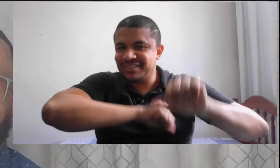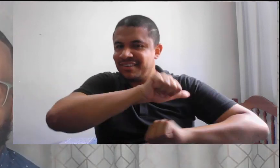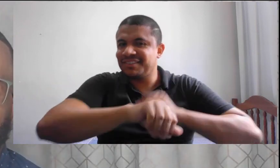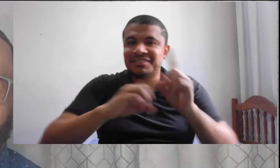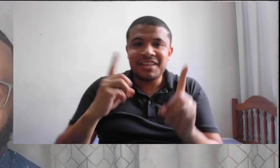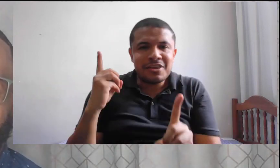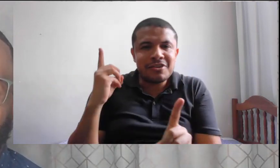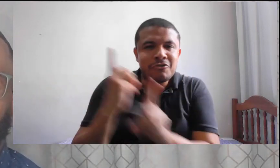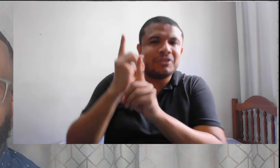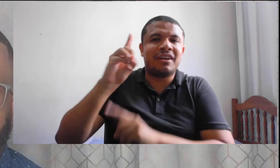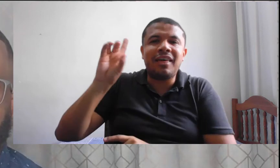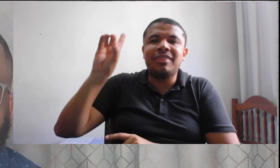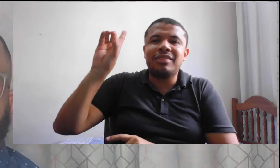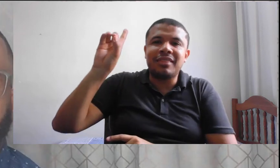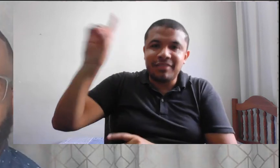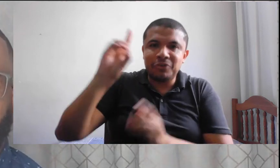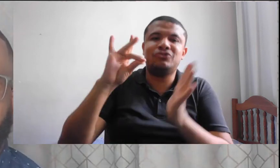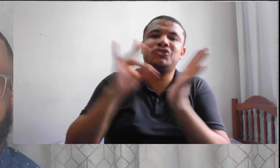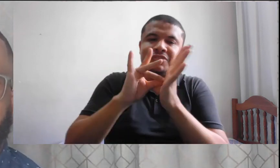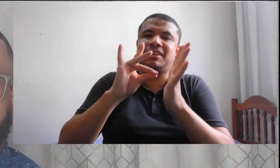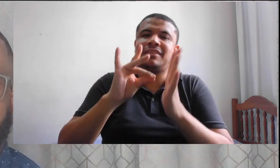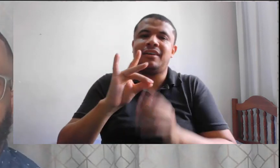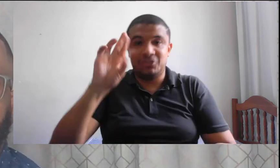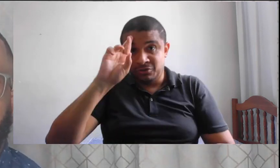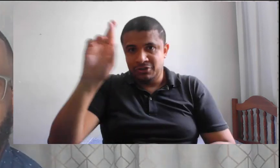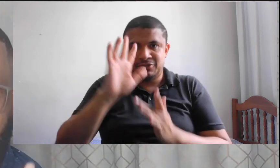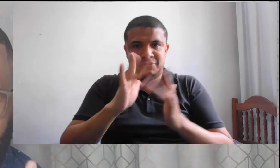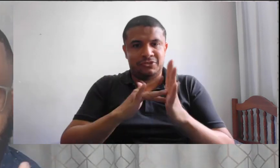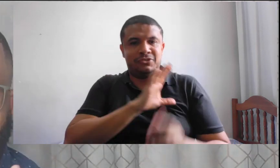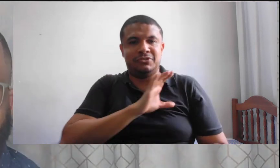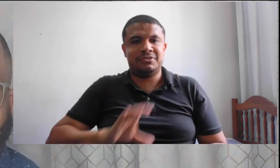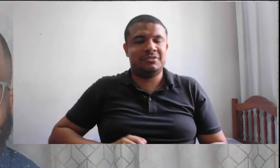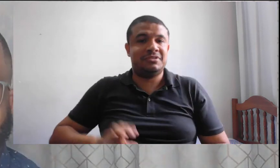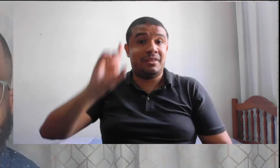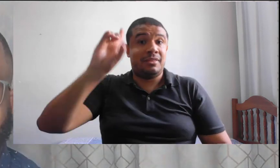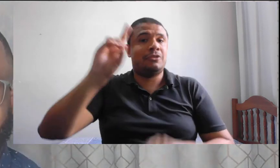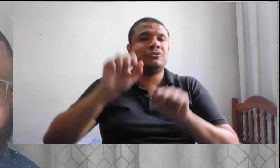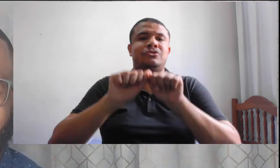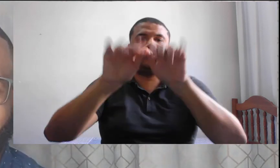por esse encontro real com o nosso Senhor Jesus Cristo. Deus te abençoe.